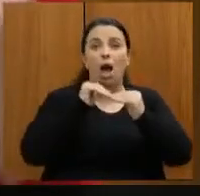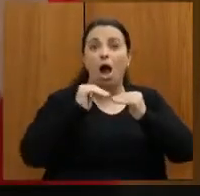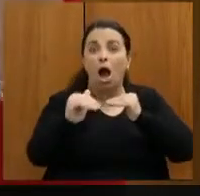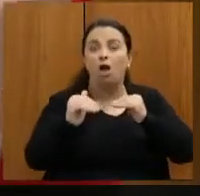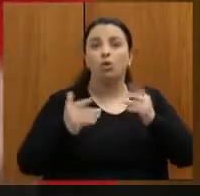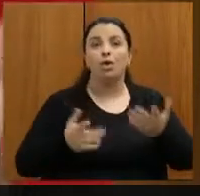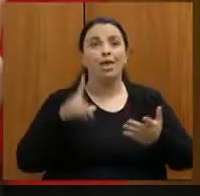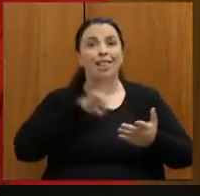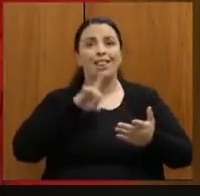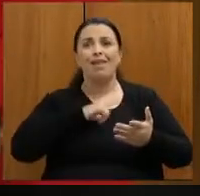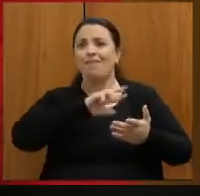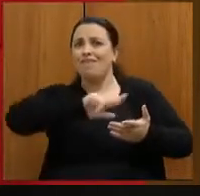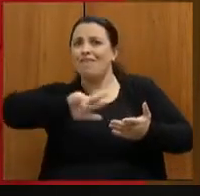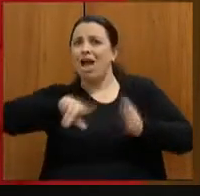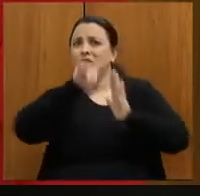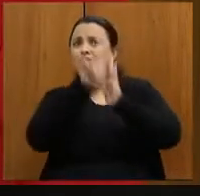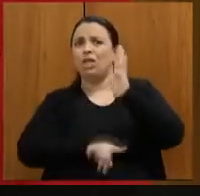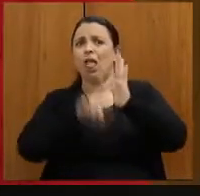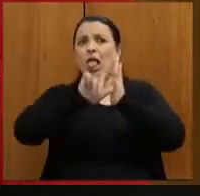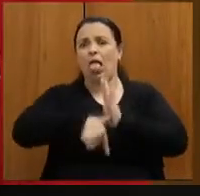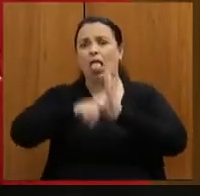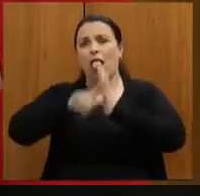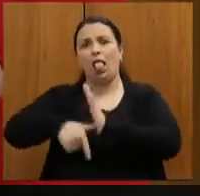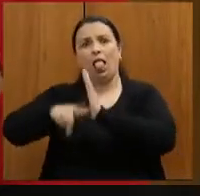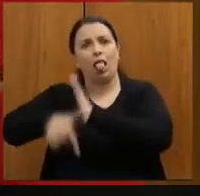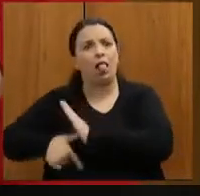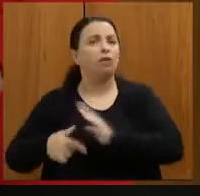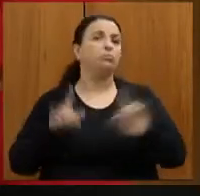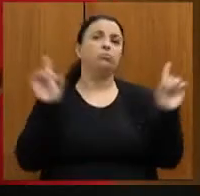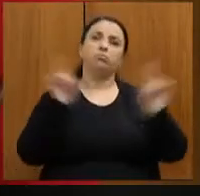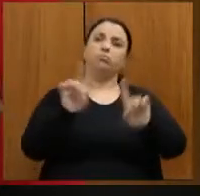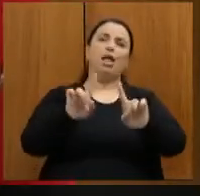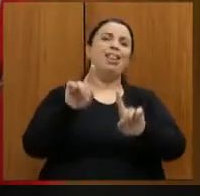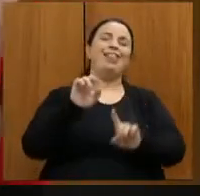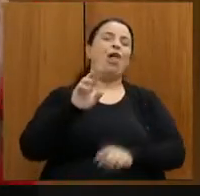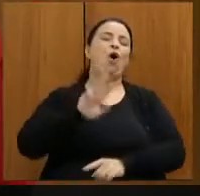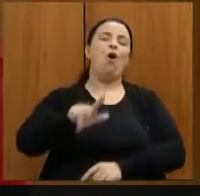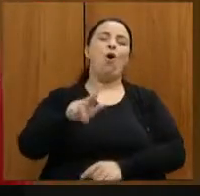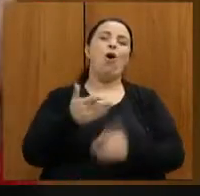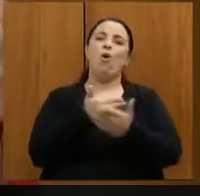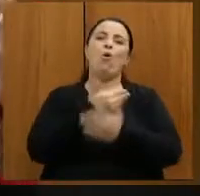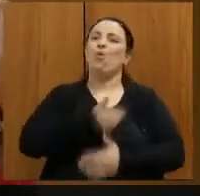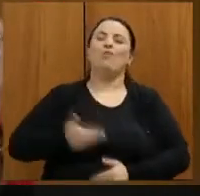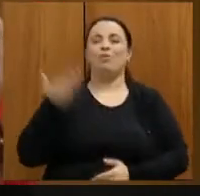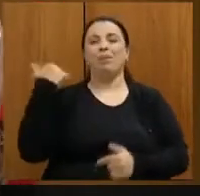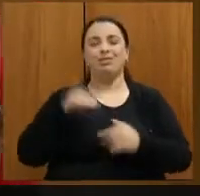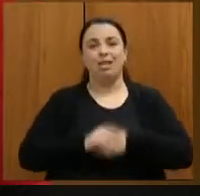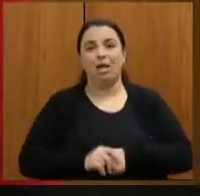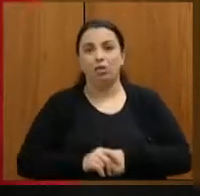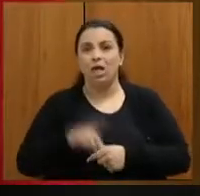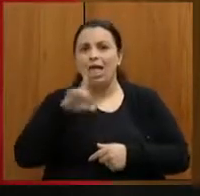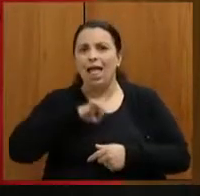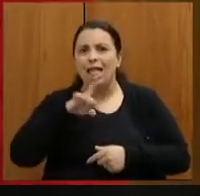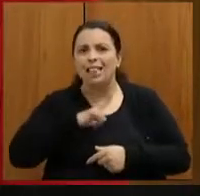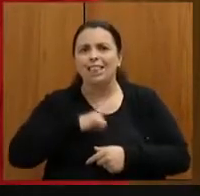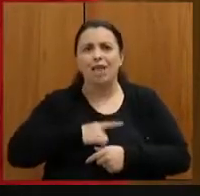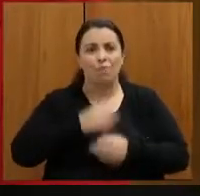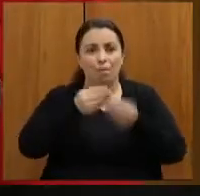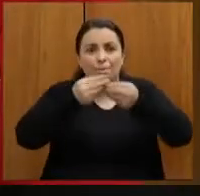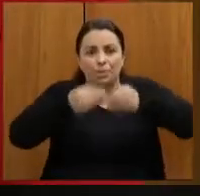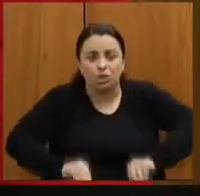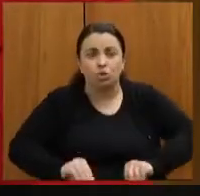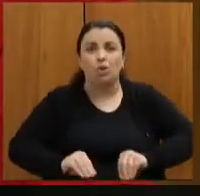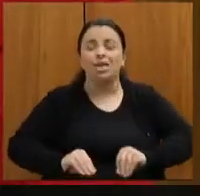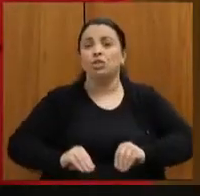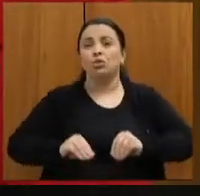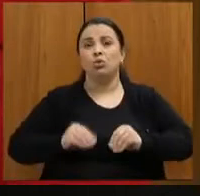de direitos atrasados então gente precisa contextualizar porque se teve alguém que quebrou o estado Foi o choque de gestão